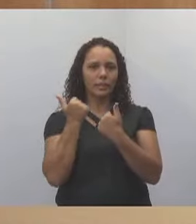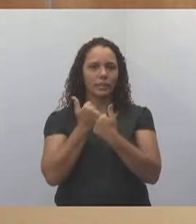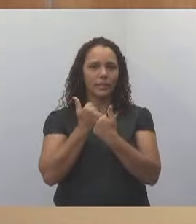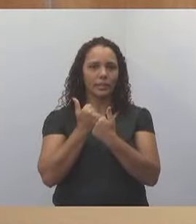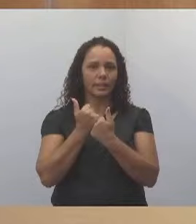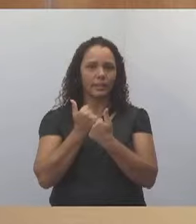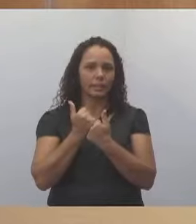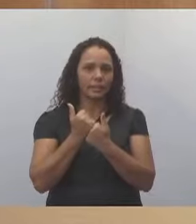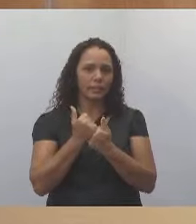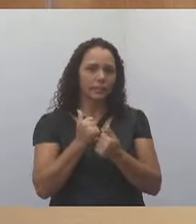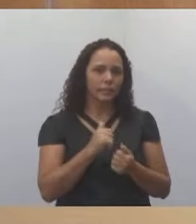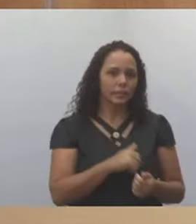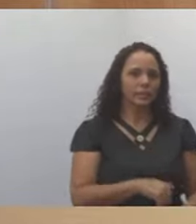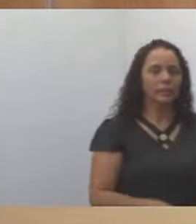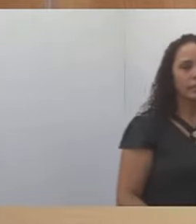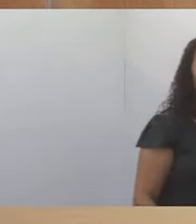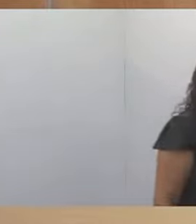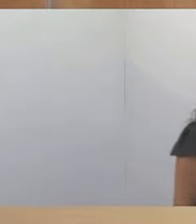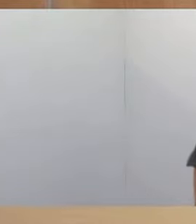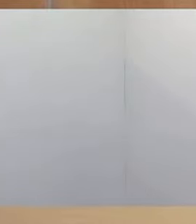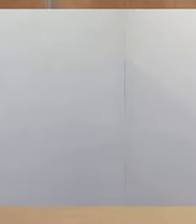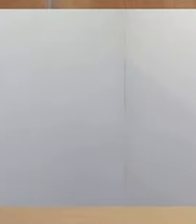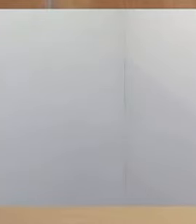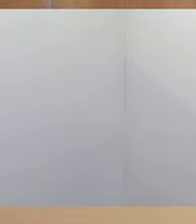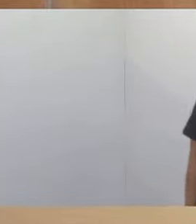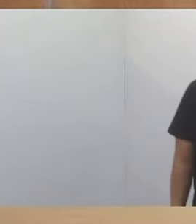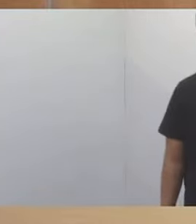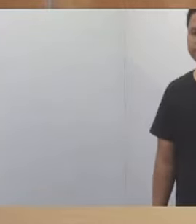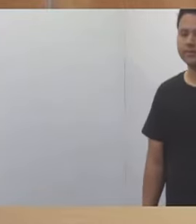similares que estejam